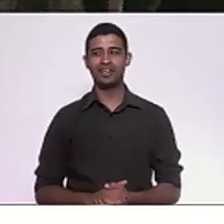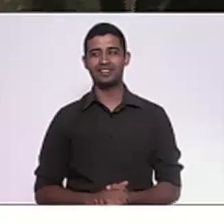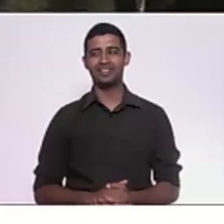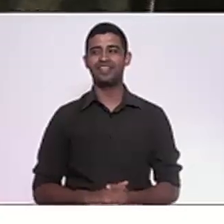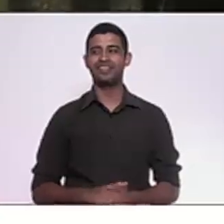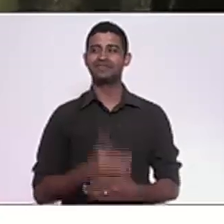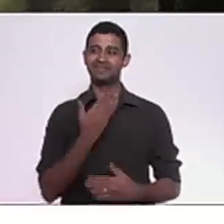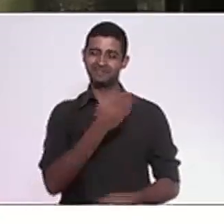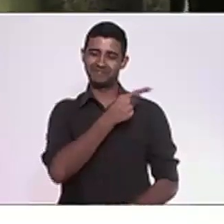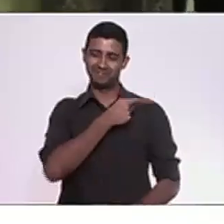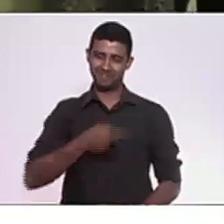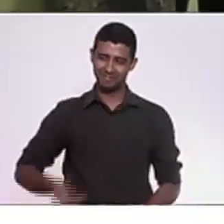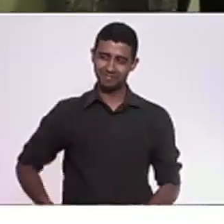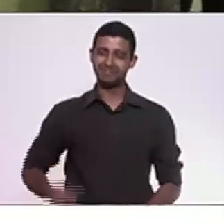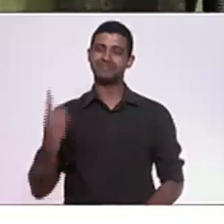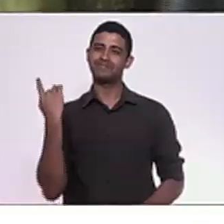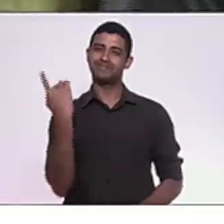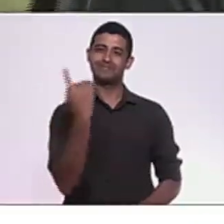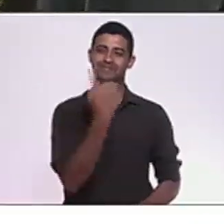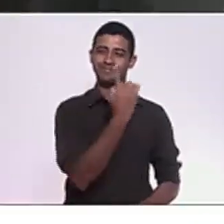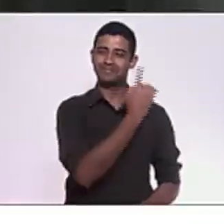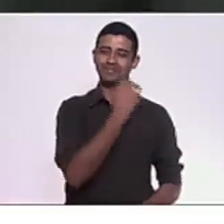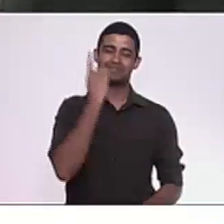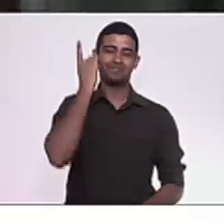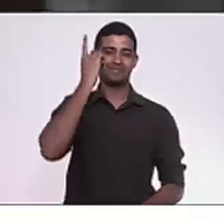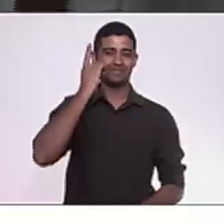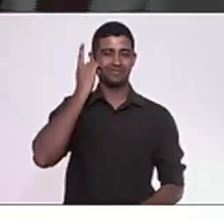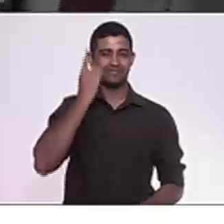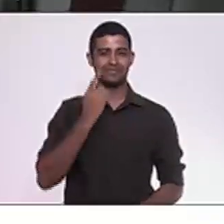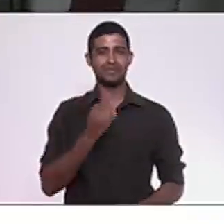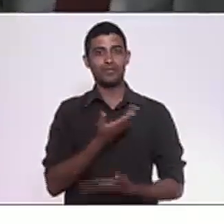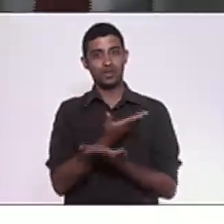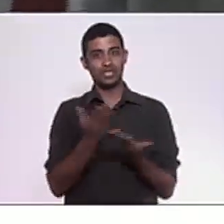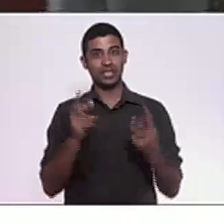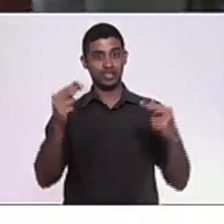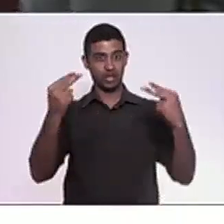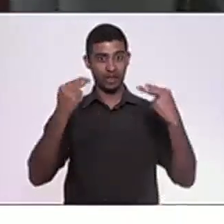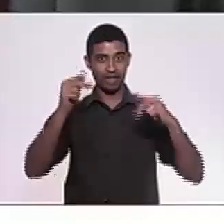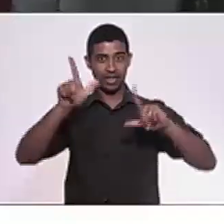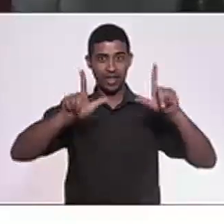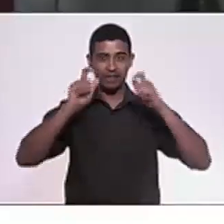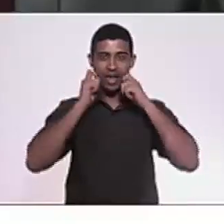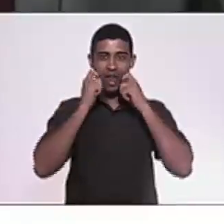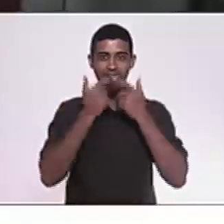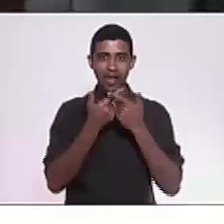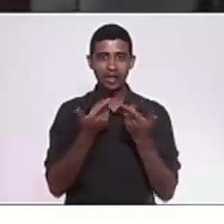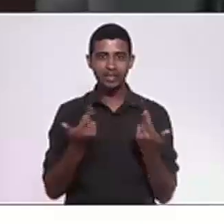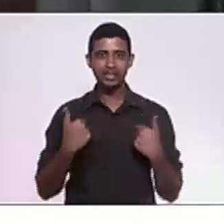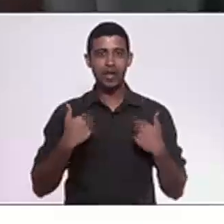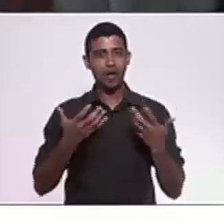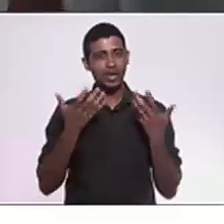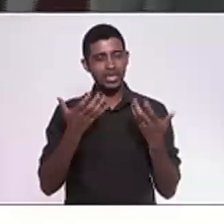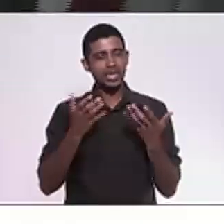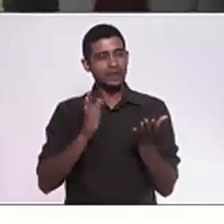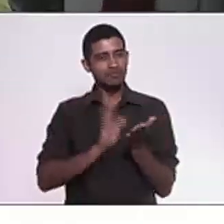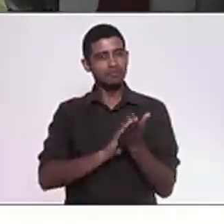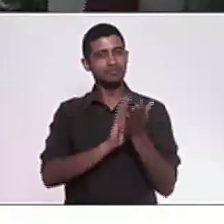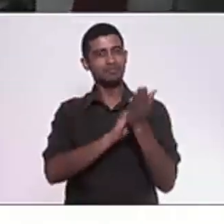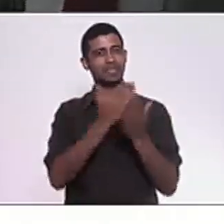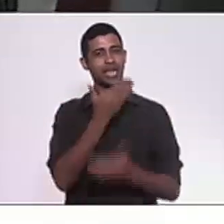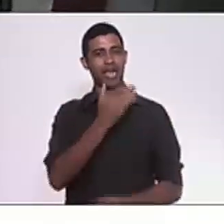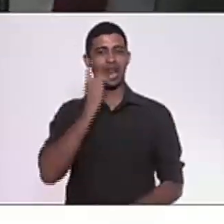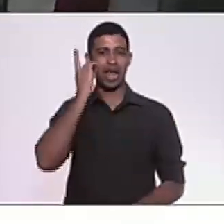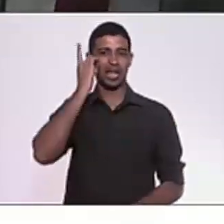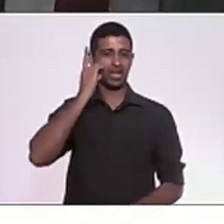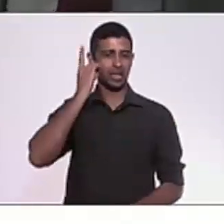Senhor presidente, demais deputados, quem está assistindo a TV Alerze, eu queria parabenizar a